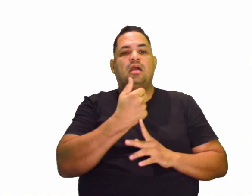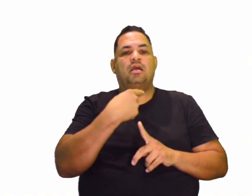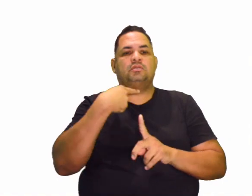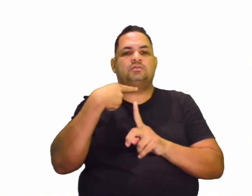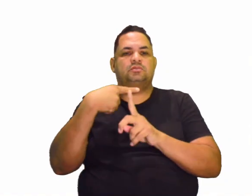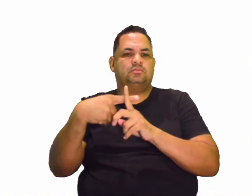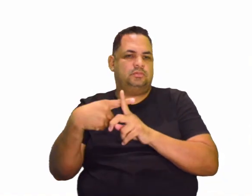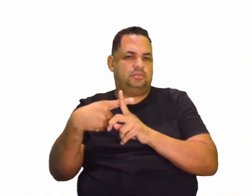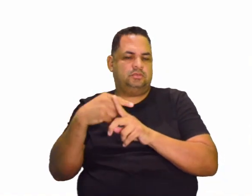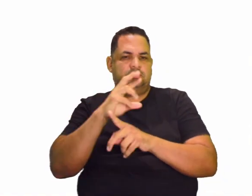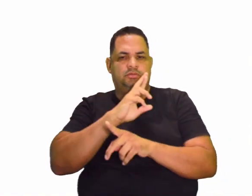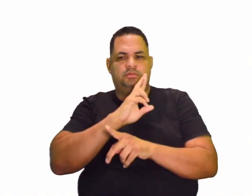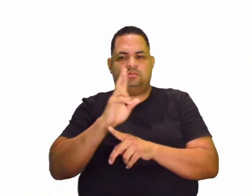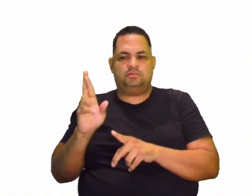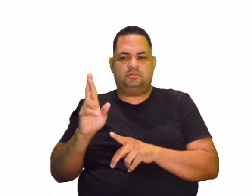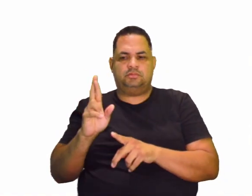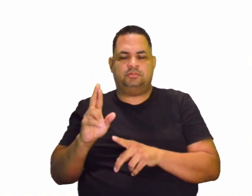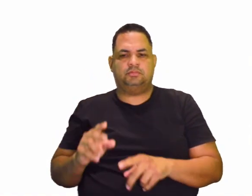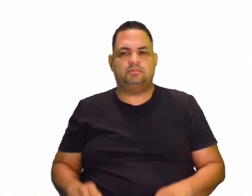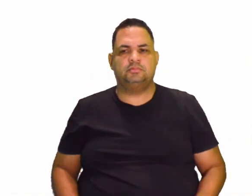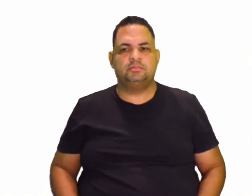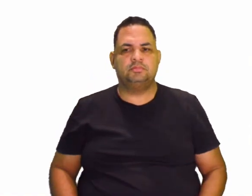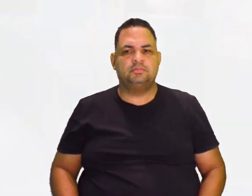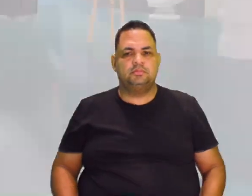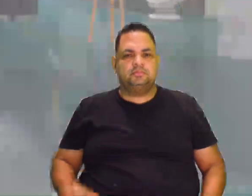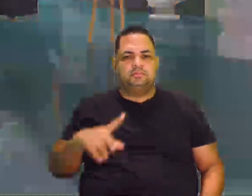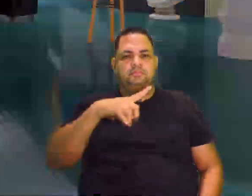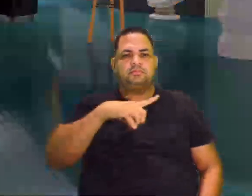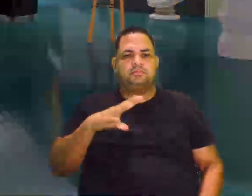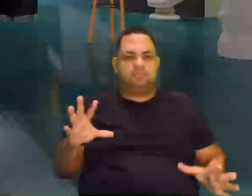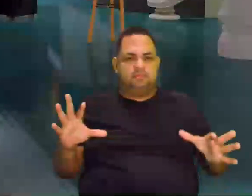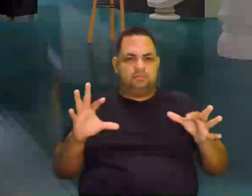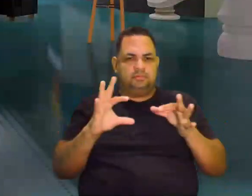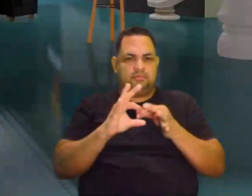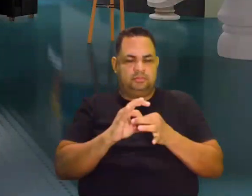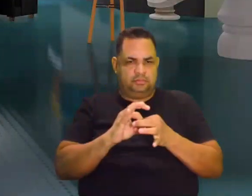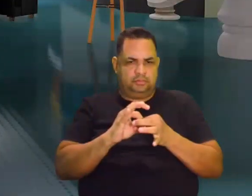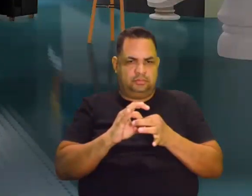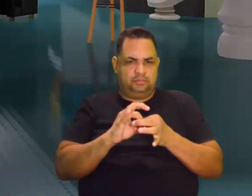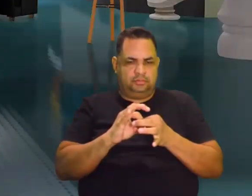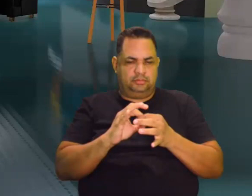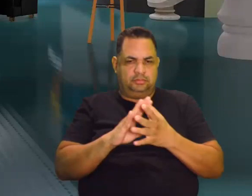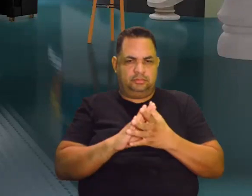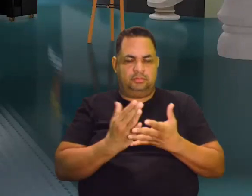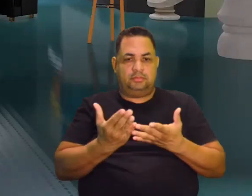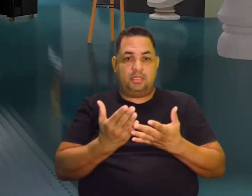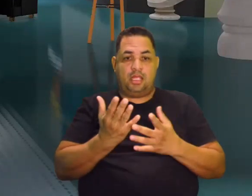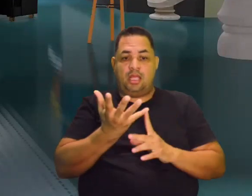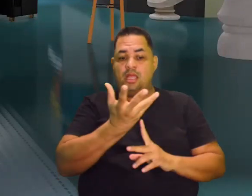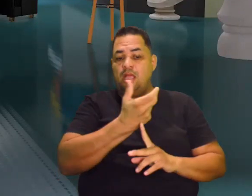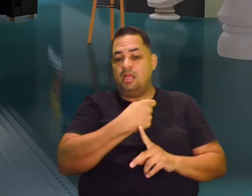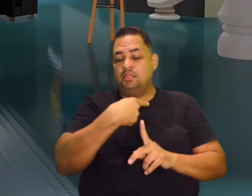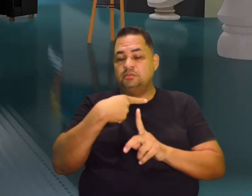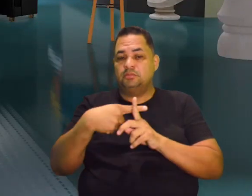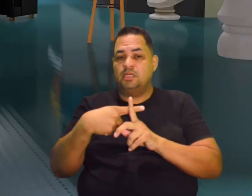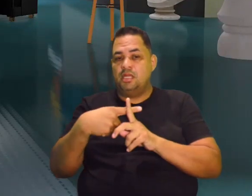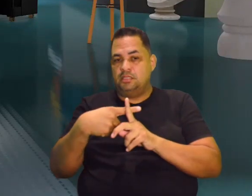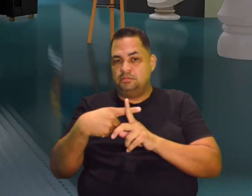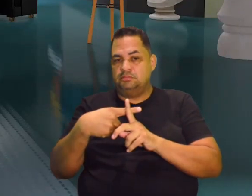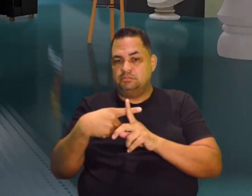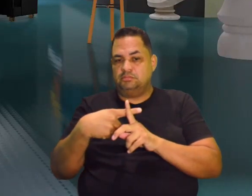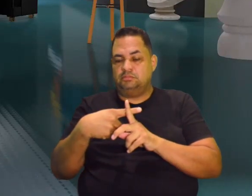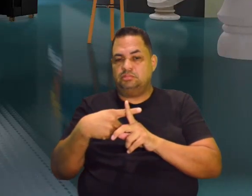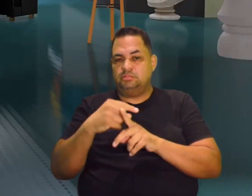Nós observamos aí que sempre há conexão da arte com a religião. Isso mesmo, vocês